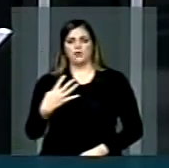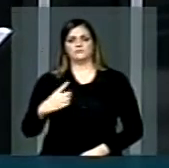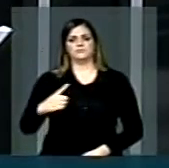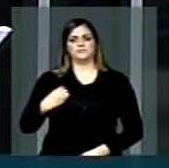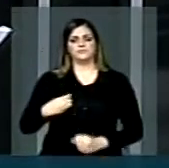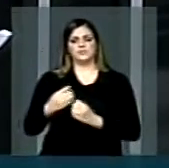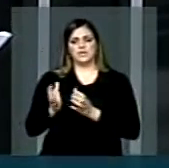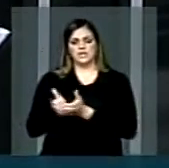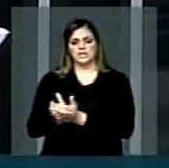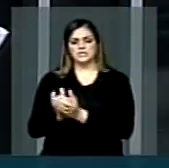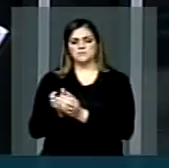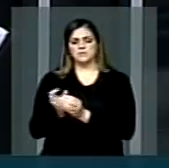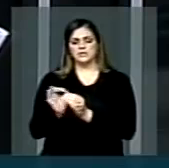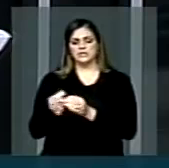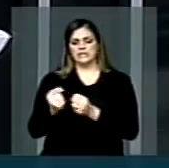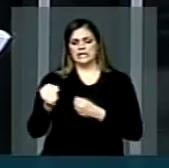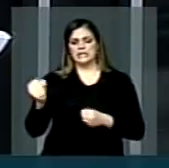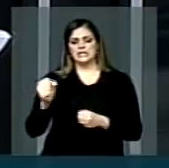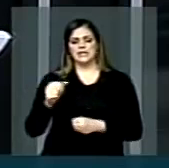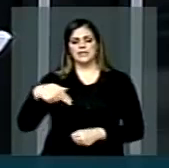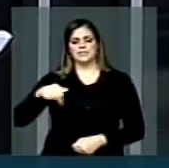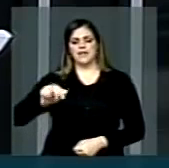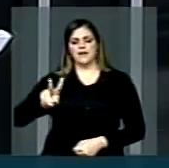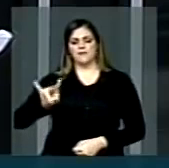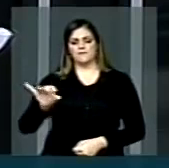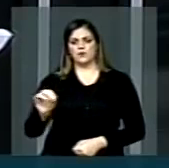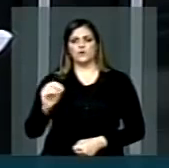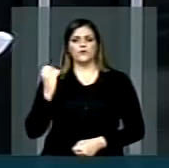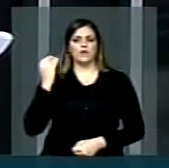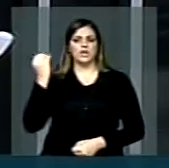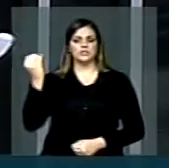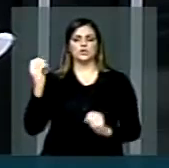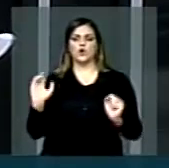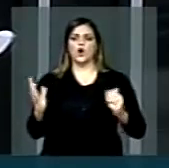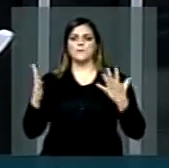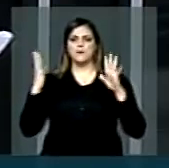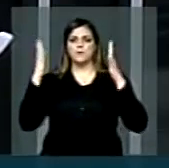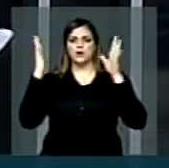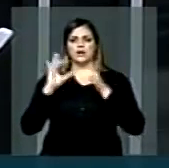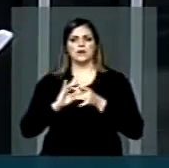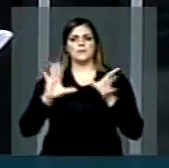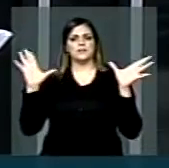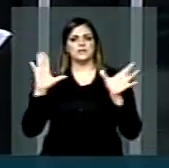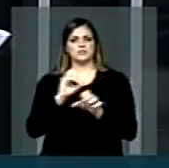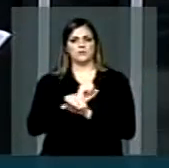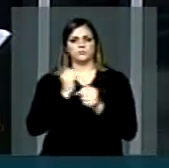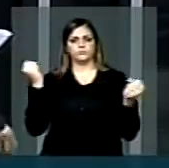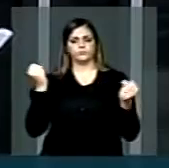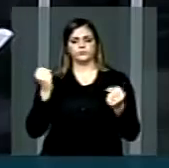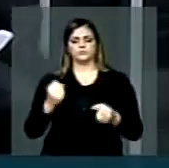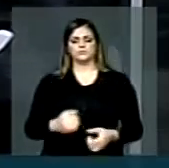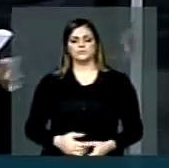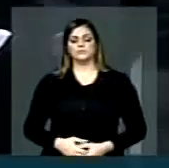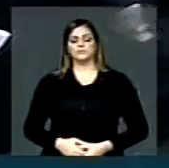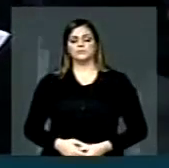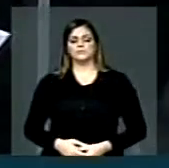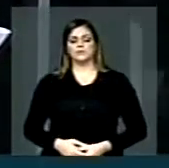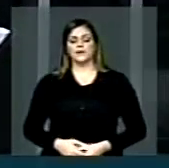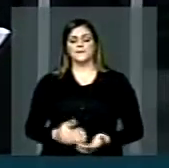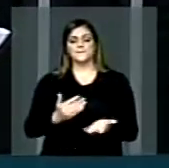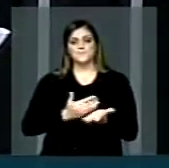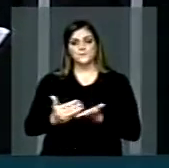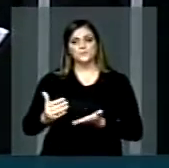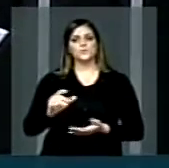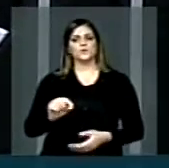navio Espírito Santo, ter viajado para participar das festas em comemoração à abolição dos escravos do Ceará, na Corte Imperial. É a partir desse momento